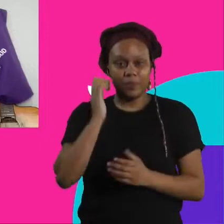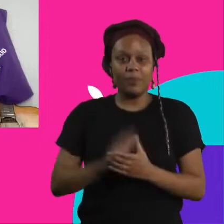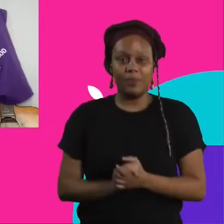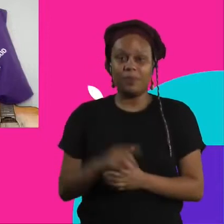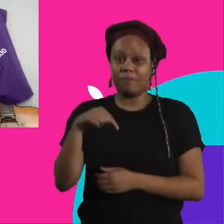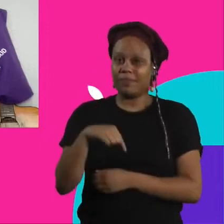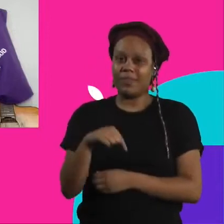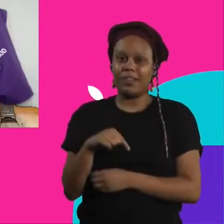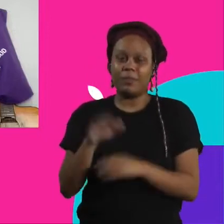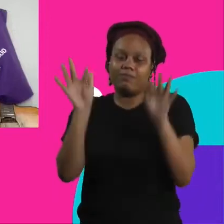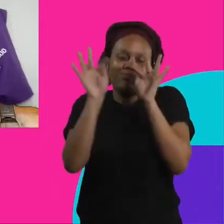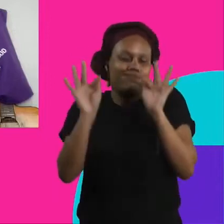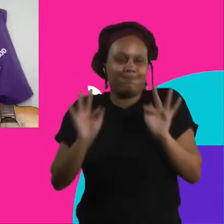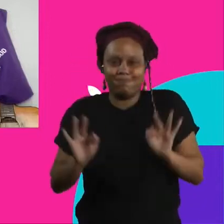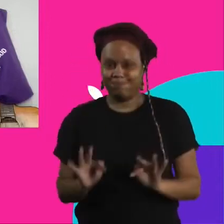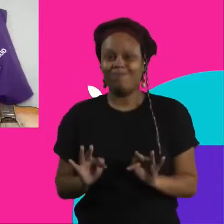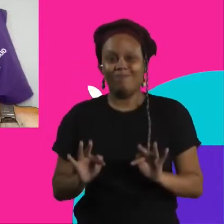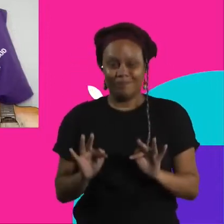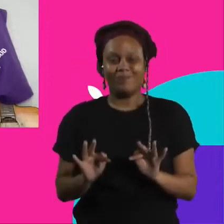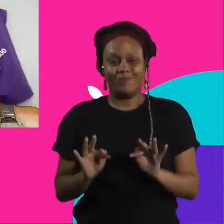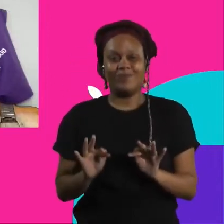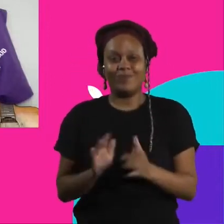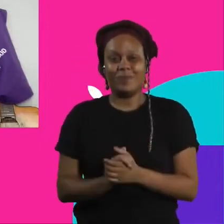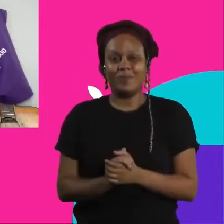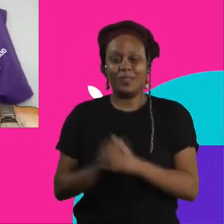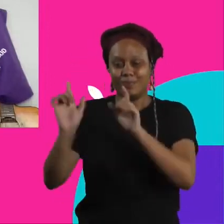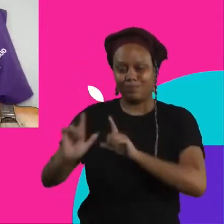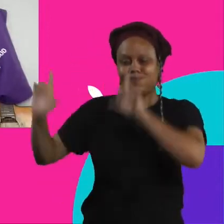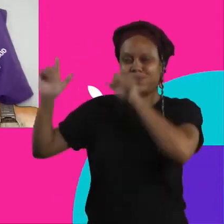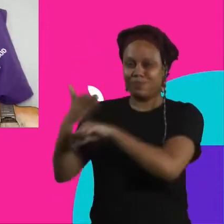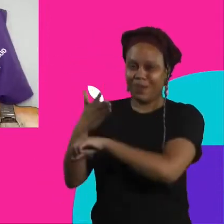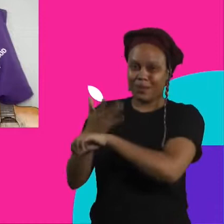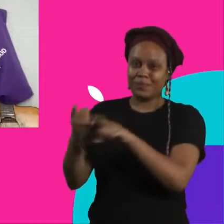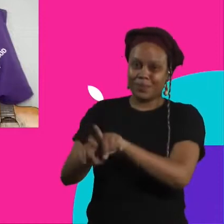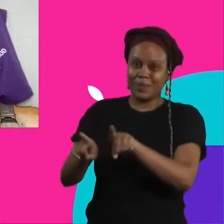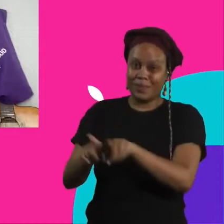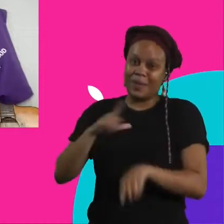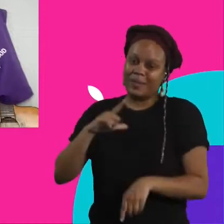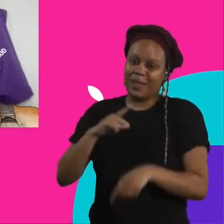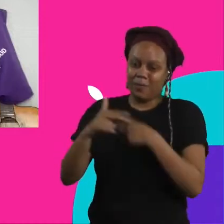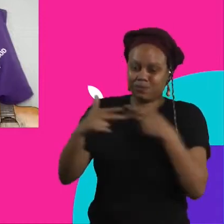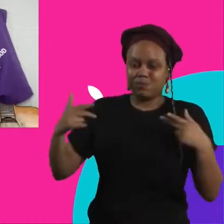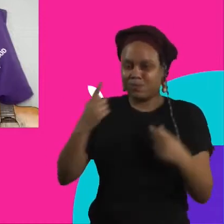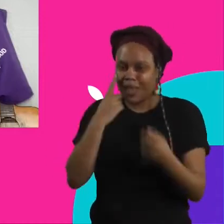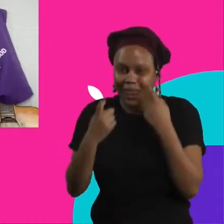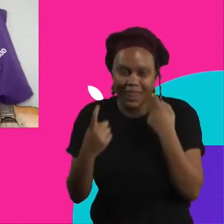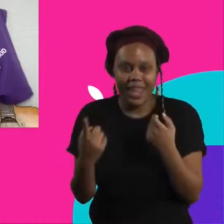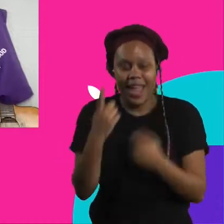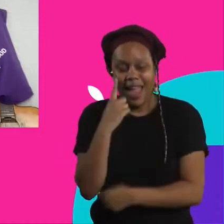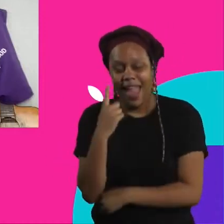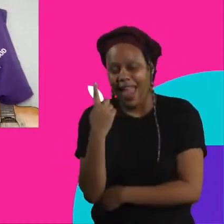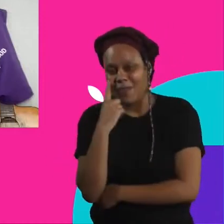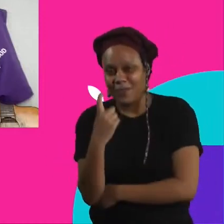muito feliz por fazer parte desse painel. Acho que a gente tem algumas coisas interessantes para explorar, né? Mais para frente eu